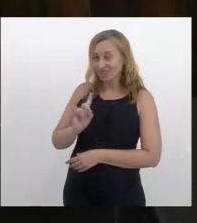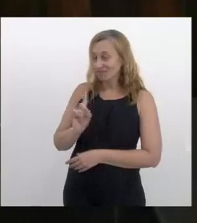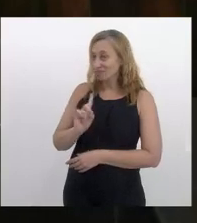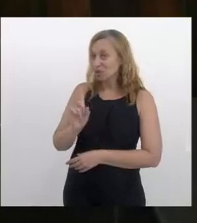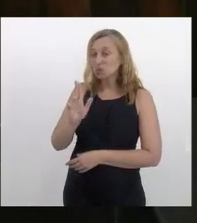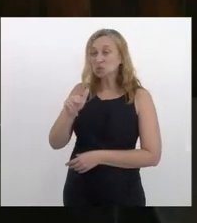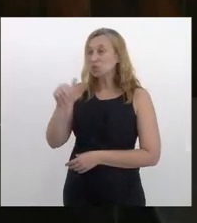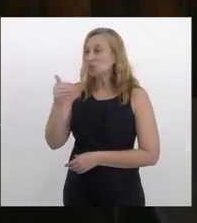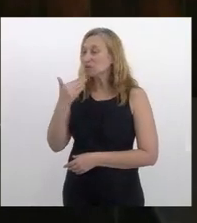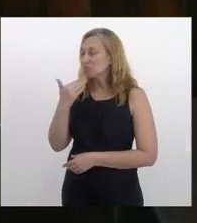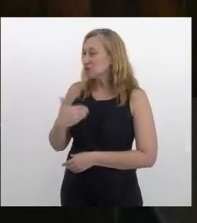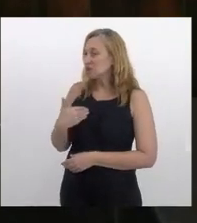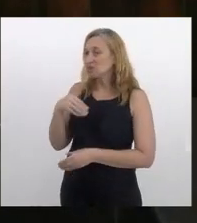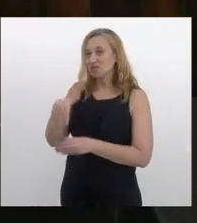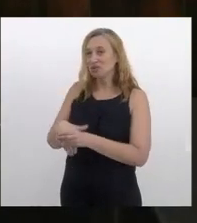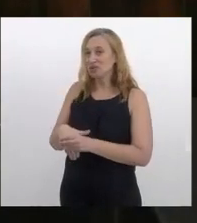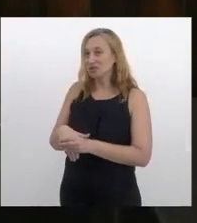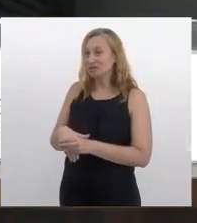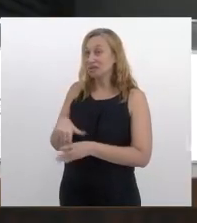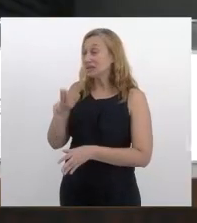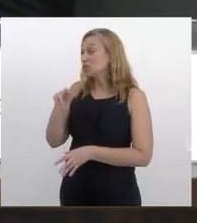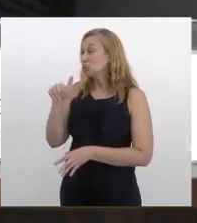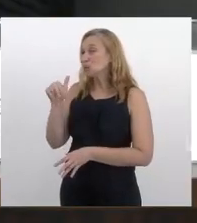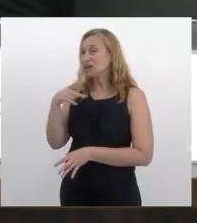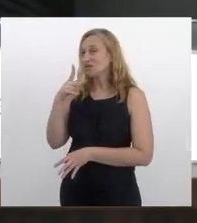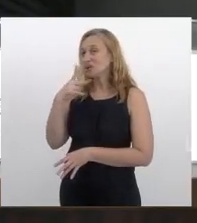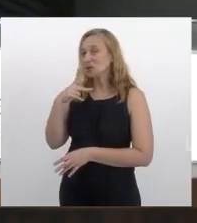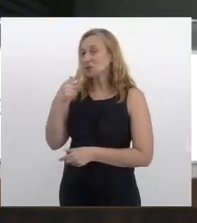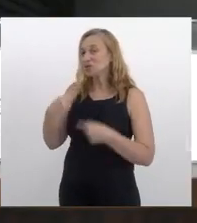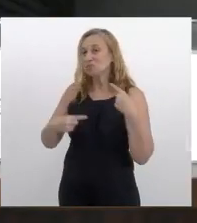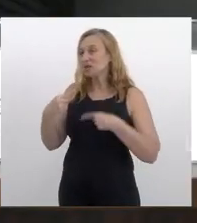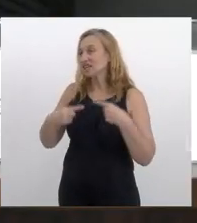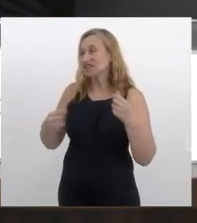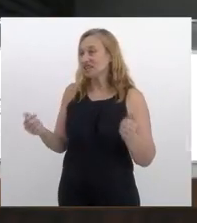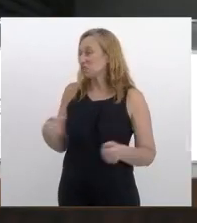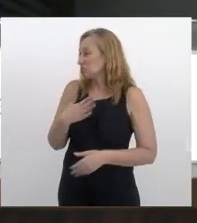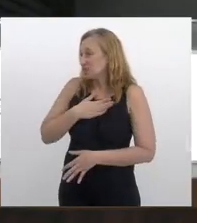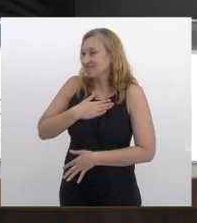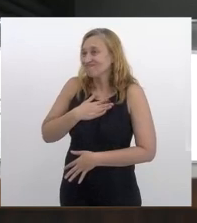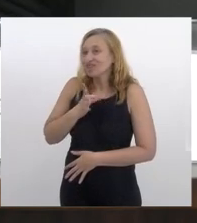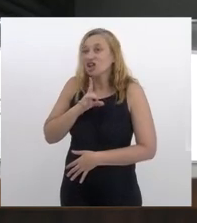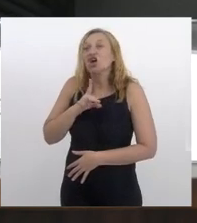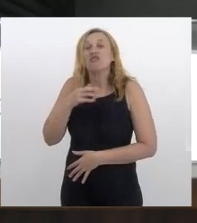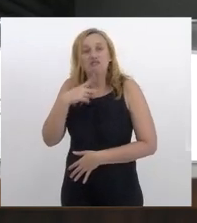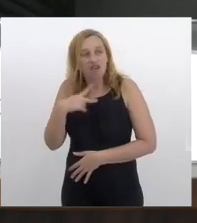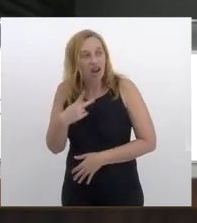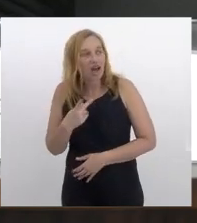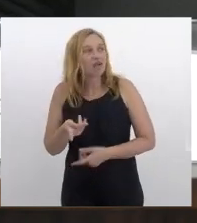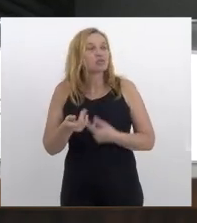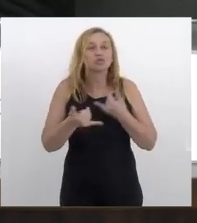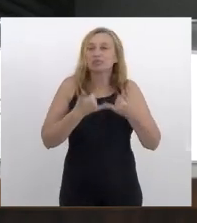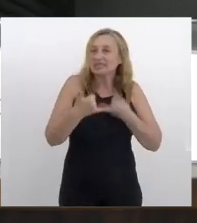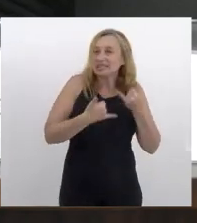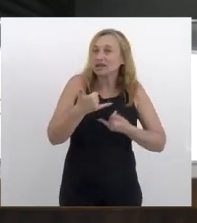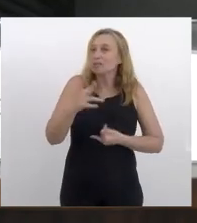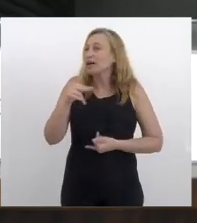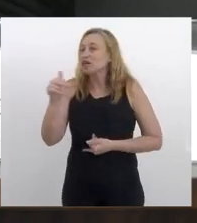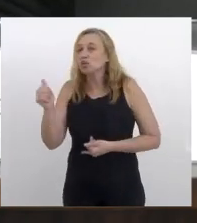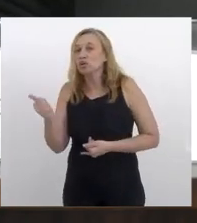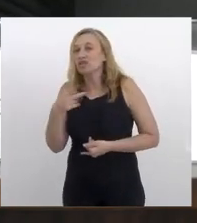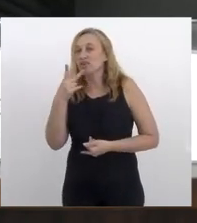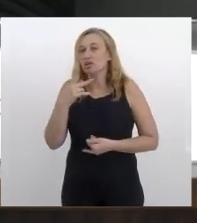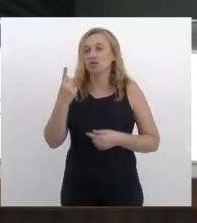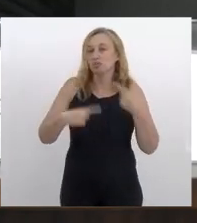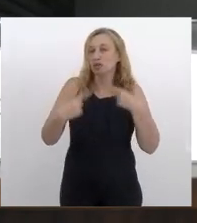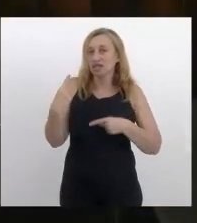me pediu um voto. Nunca falou de política comigo. Falamos, brigamos, brincamos, mas nunca falou de